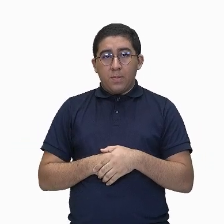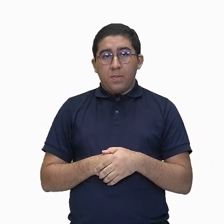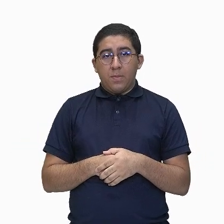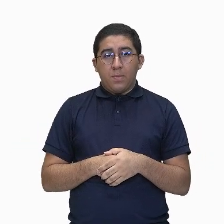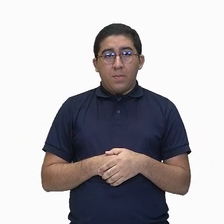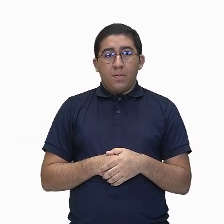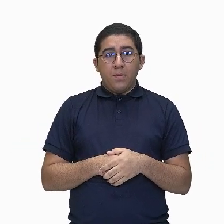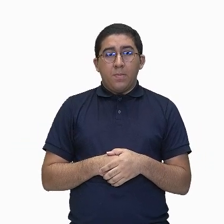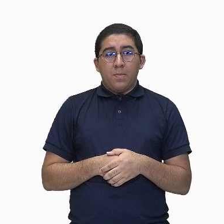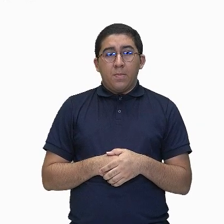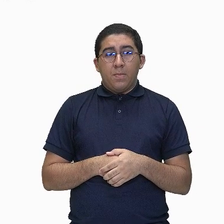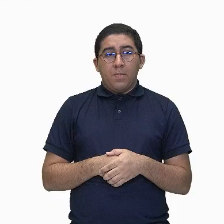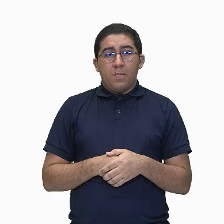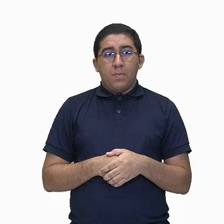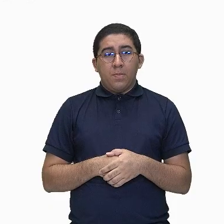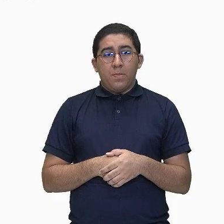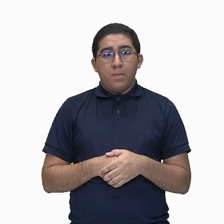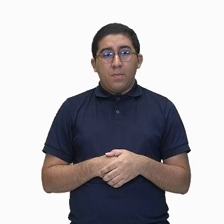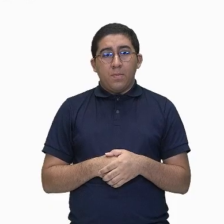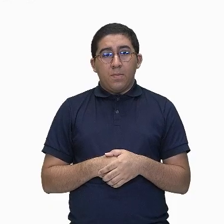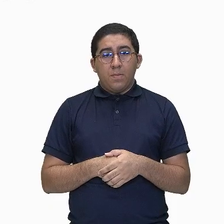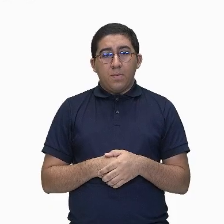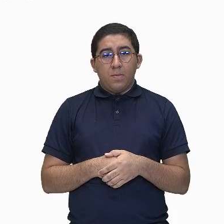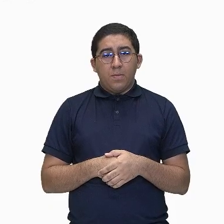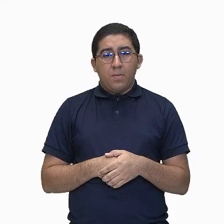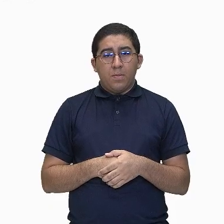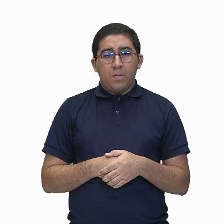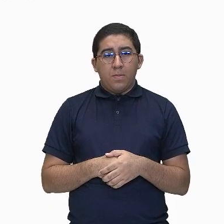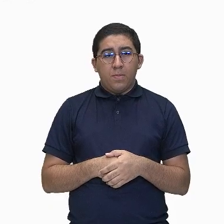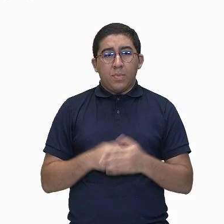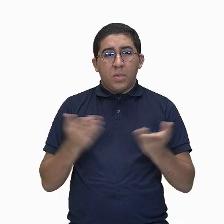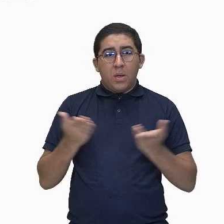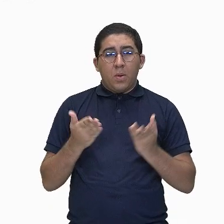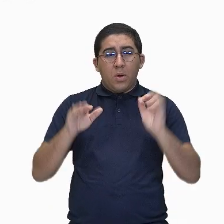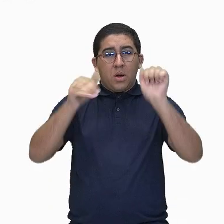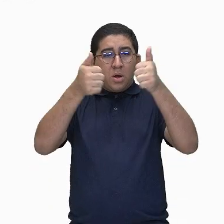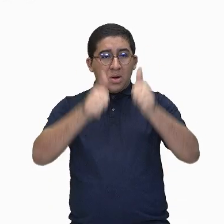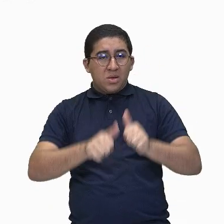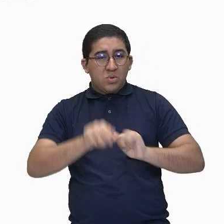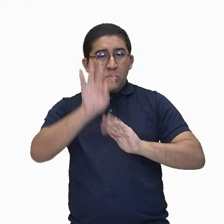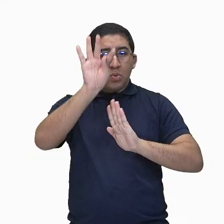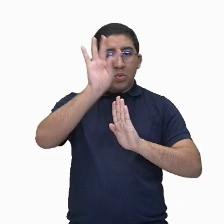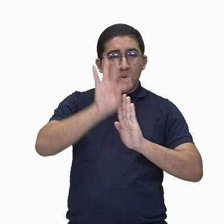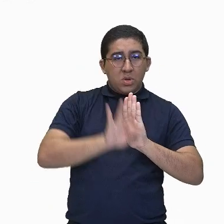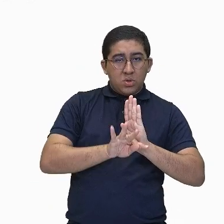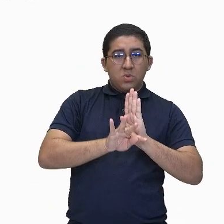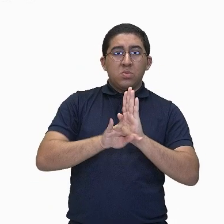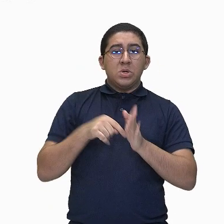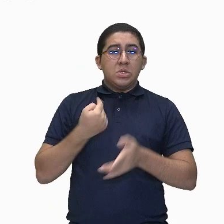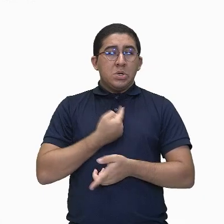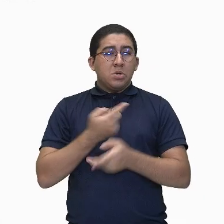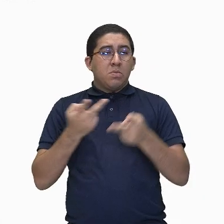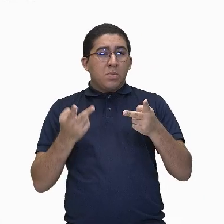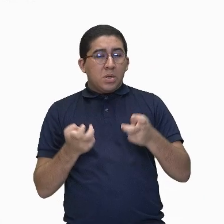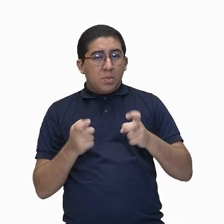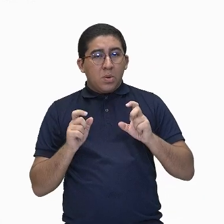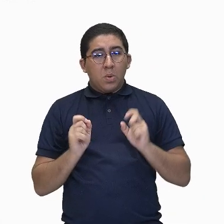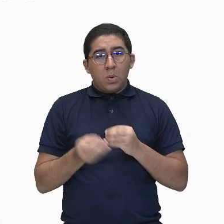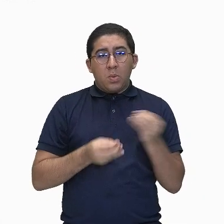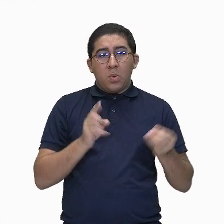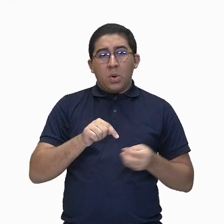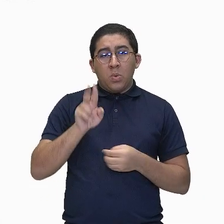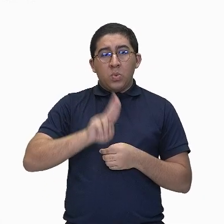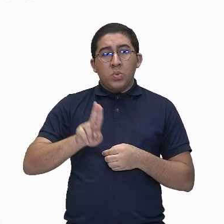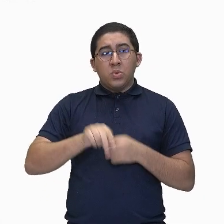seguir para a análise de um texto, né, para a gente observar o uso das conjunções dentro do texto. Então, qual